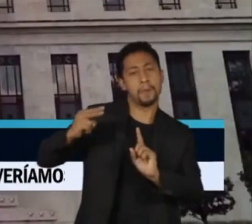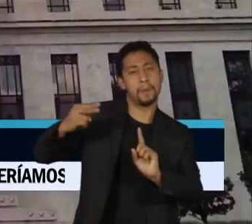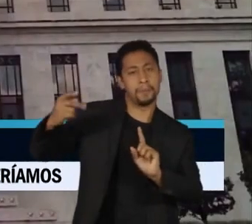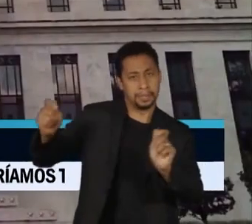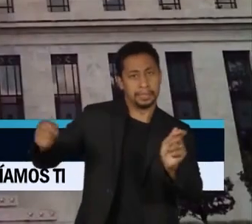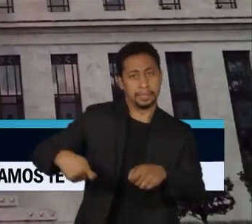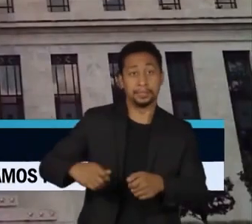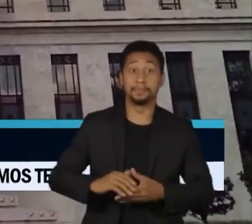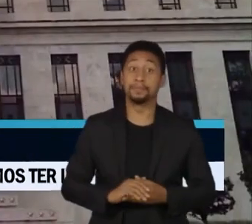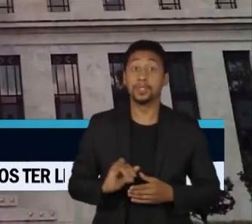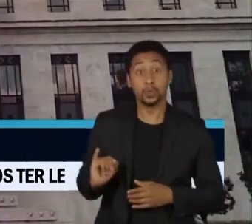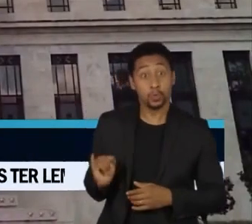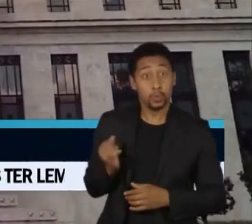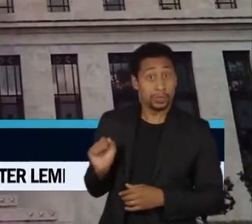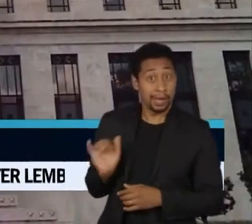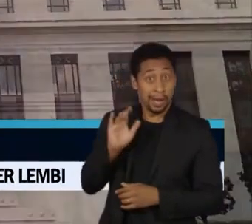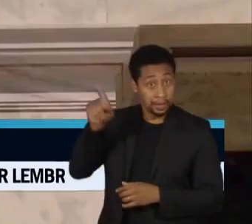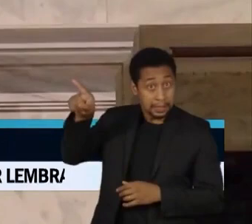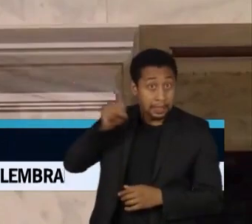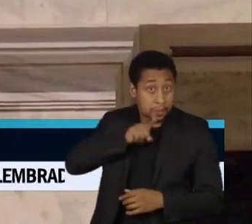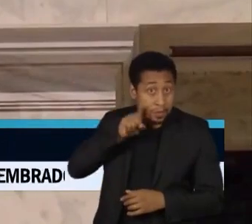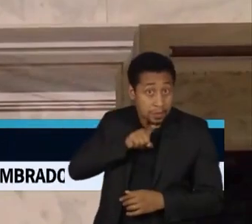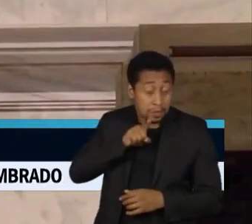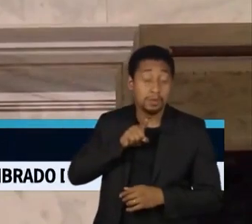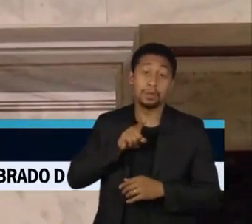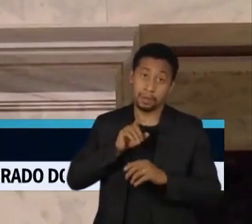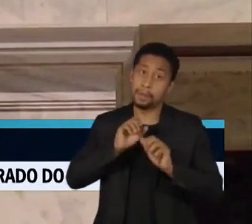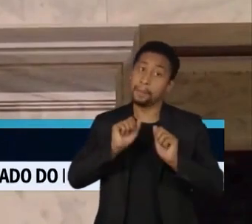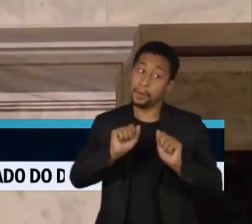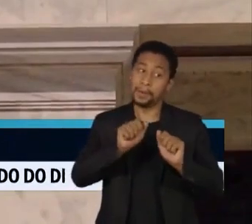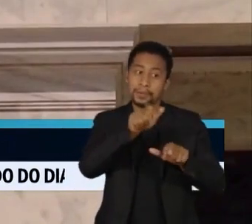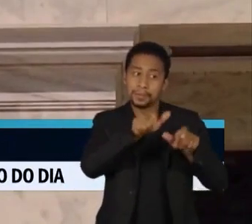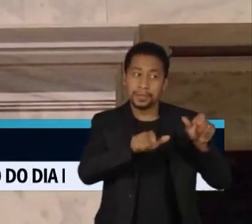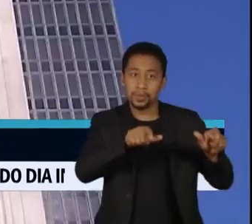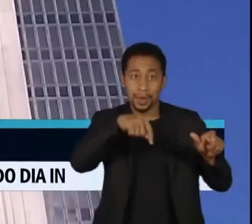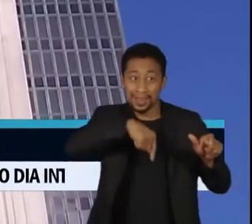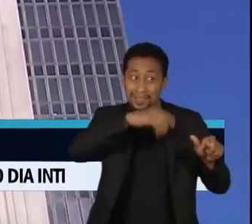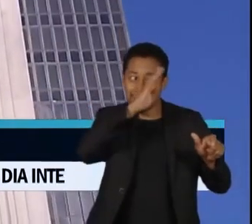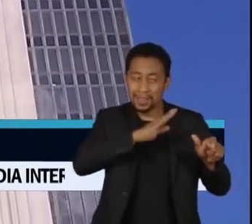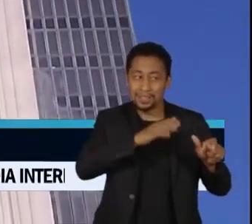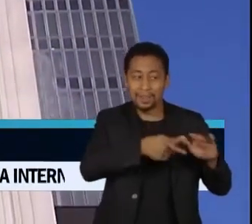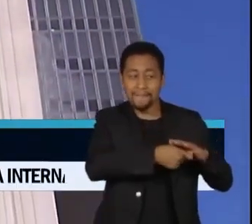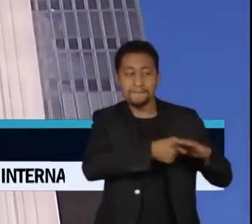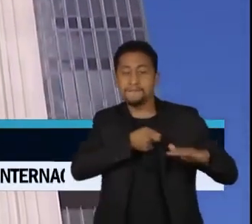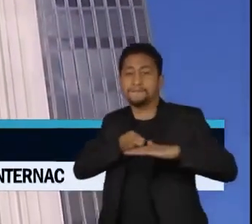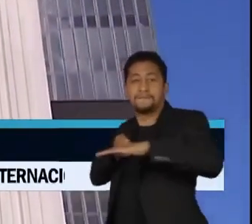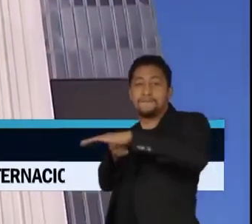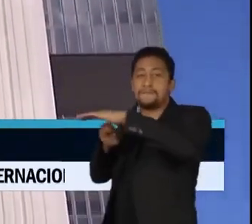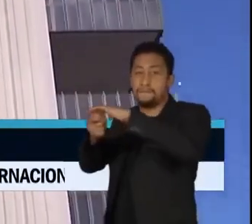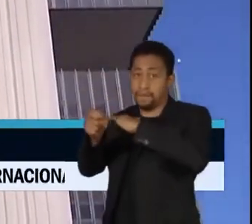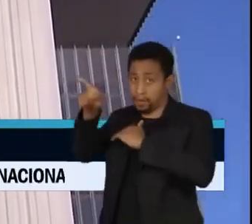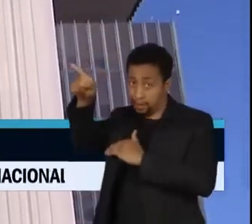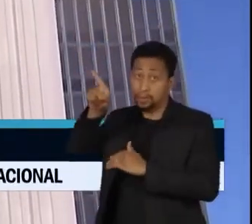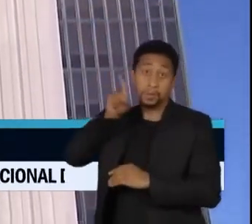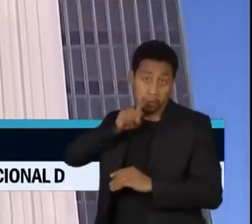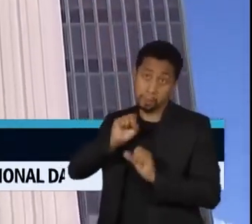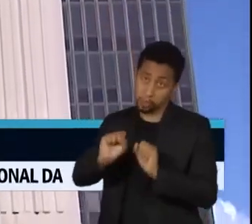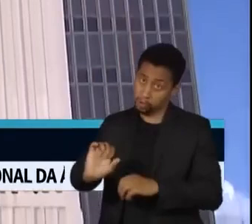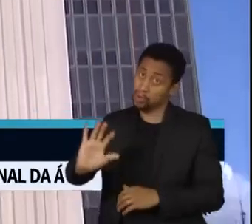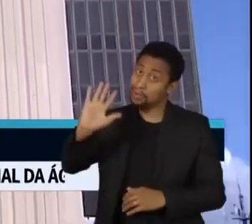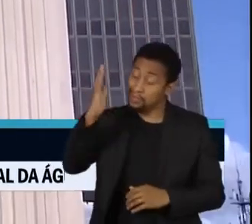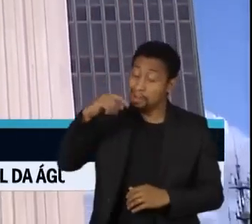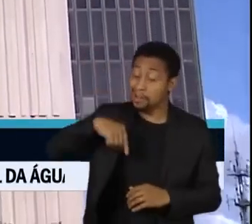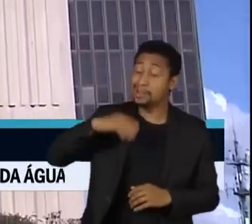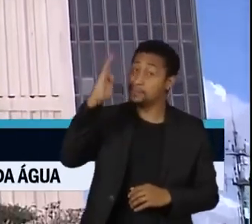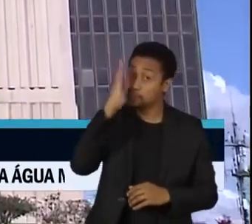Juros mais altos lá também podem atrair investimentos que estão aqui e tornam mais árdua a tarefa do Banco